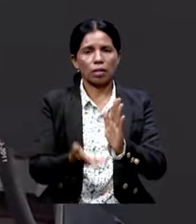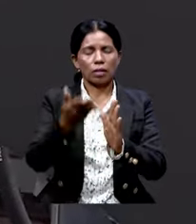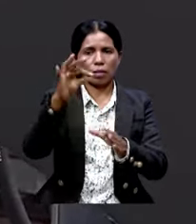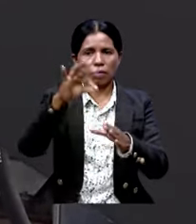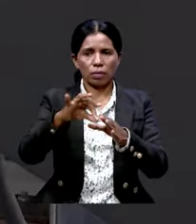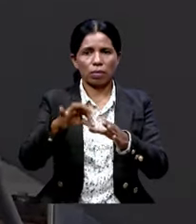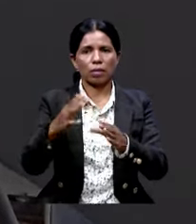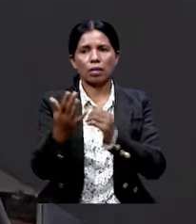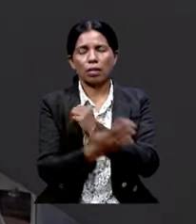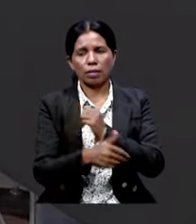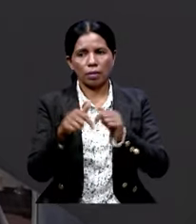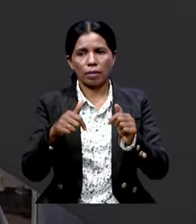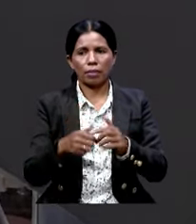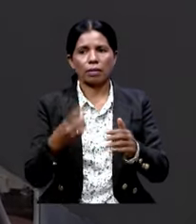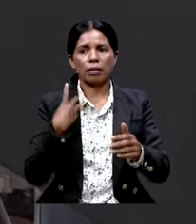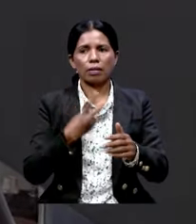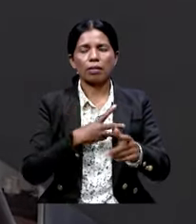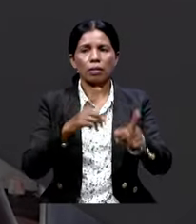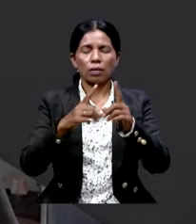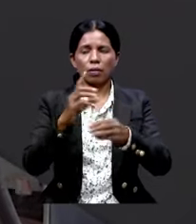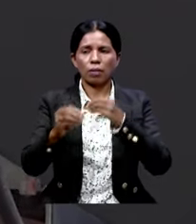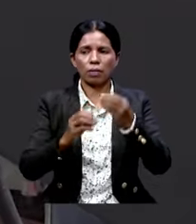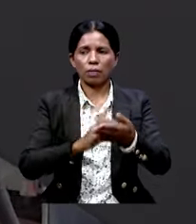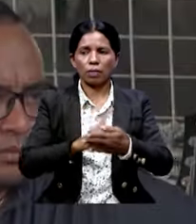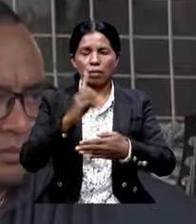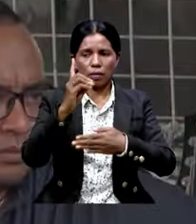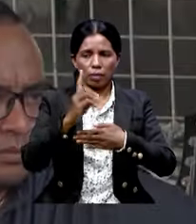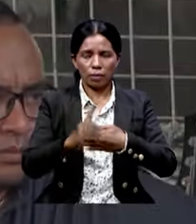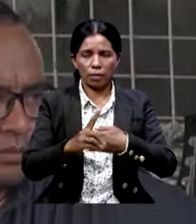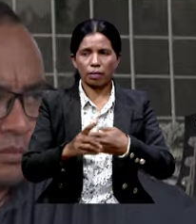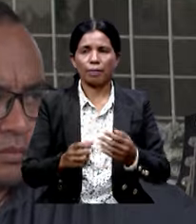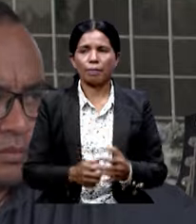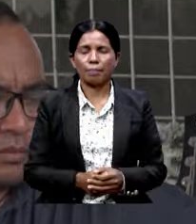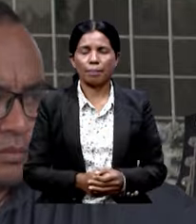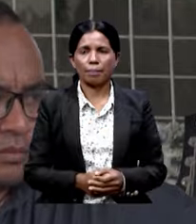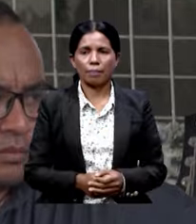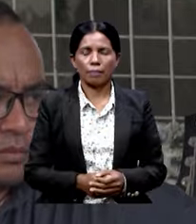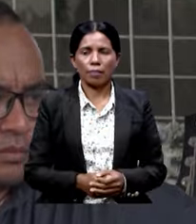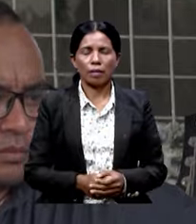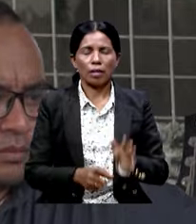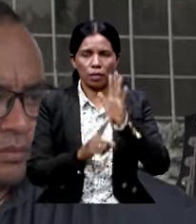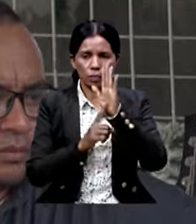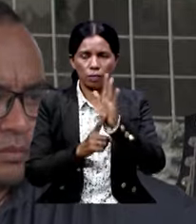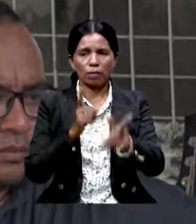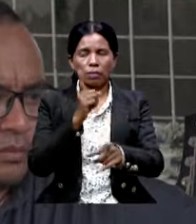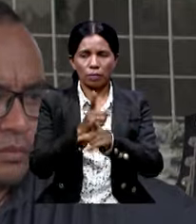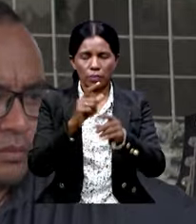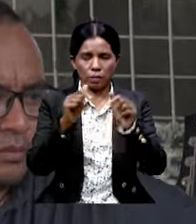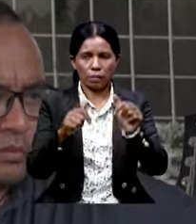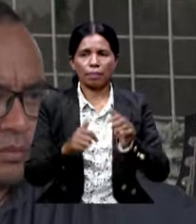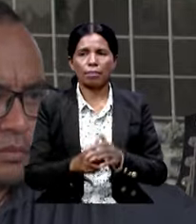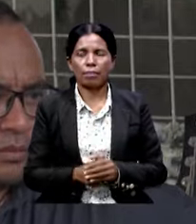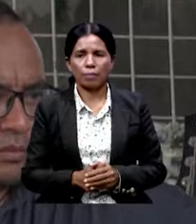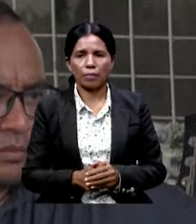O indoro kita kuliah kona ba desenvolvimento participativo nini a realidade makita. Iha sinergia